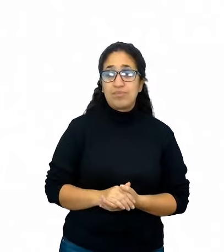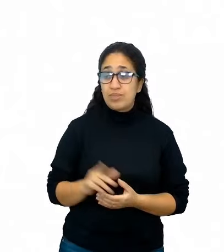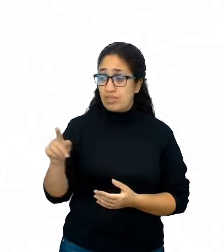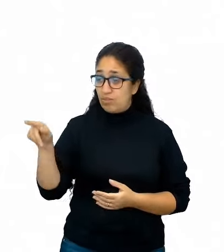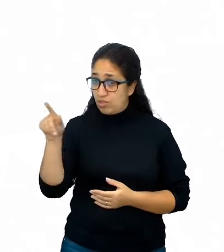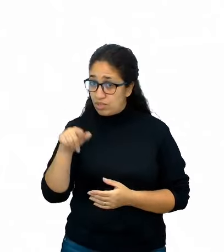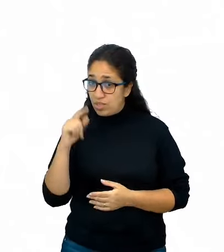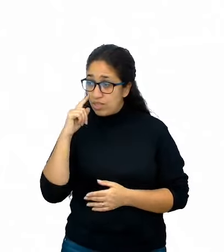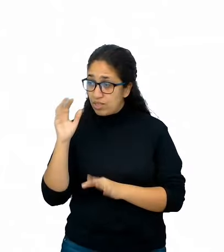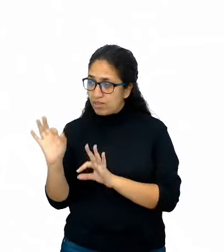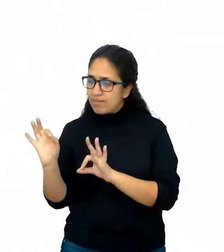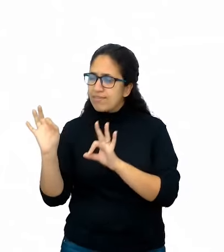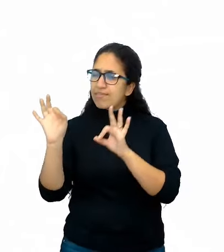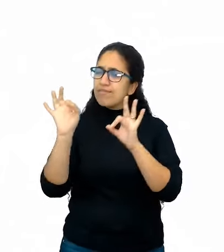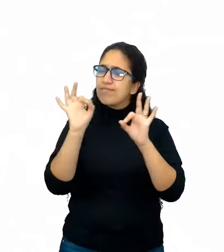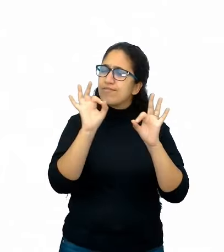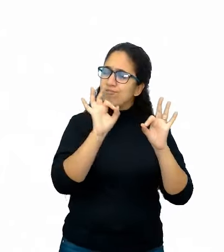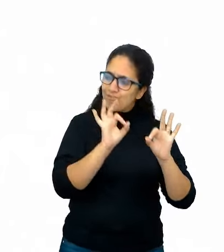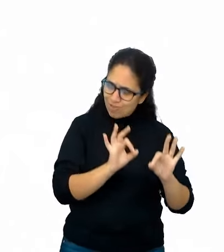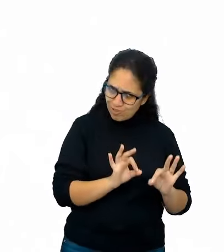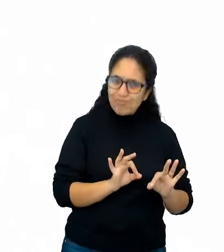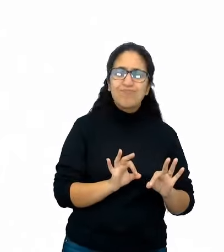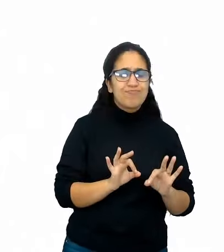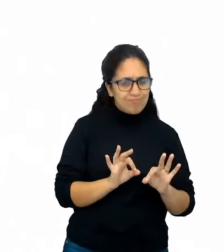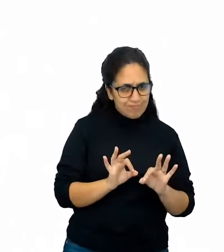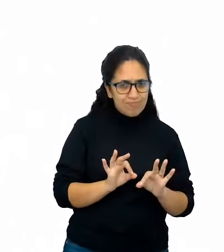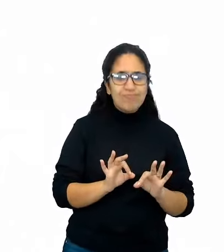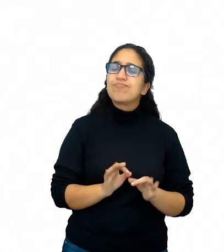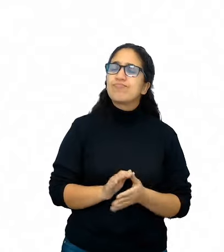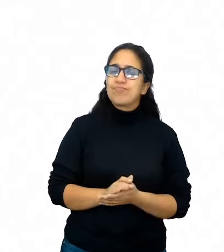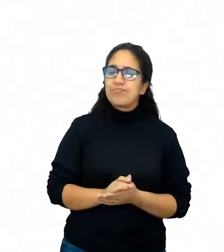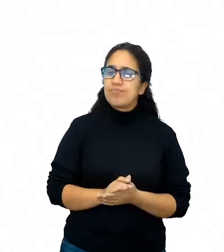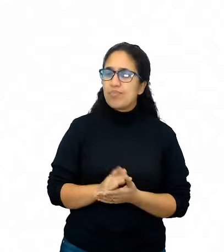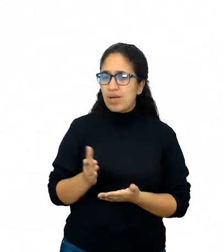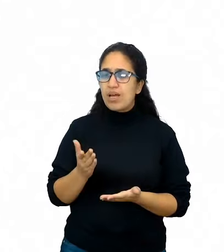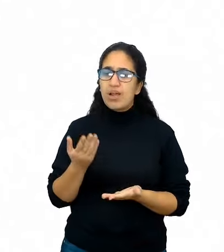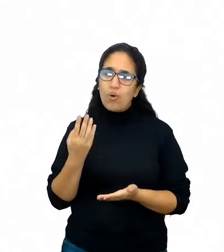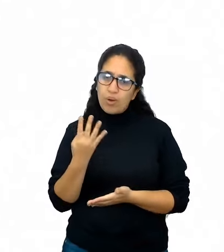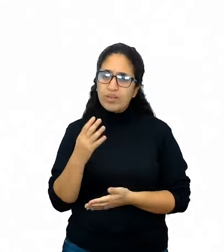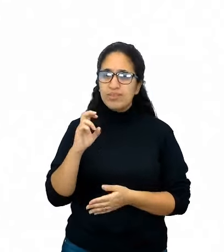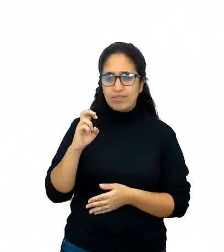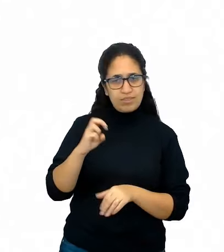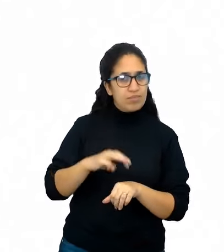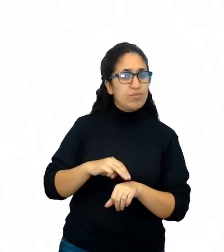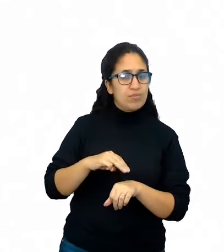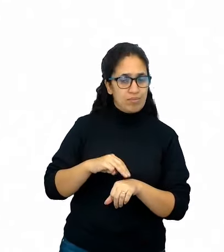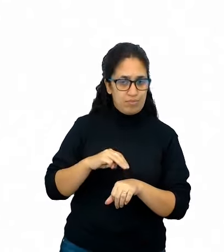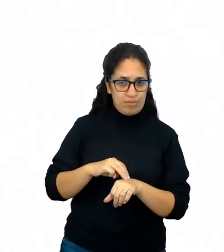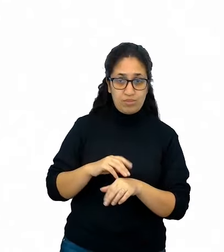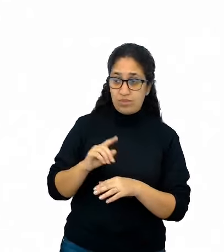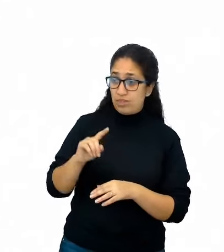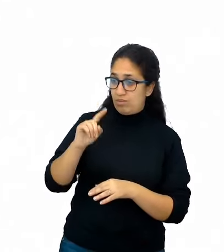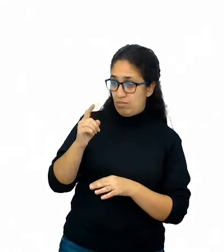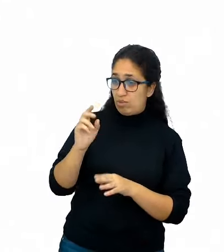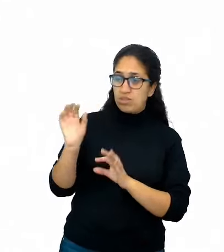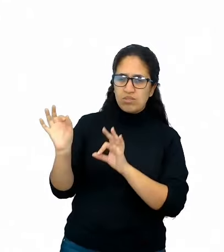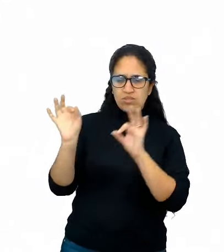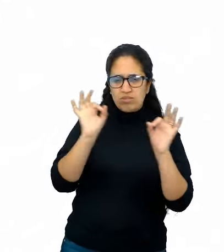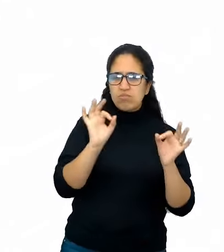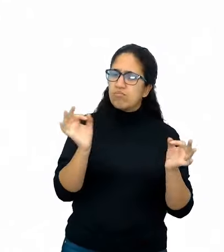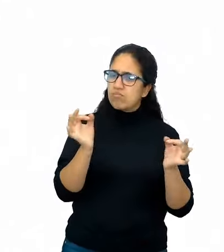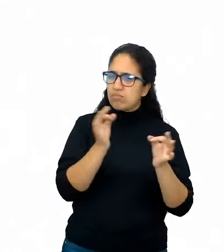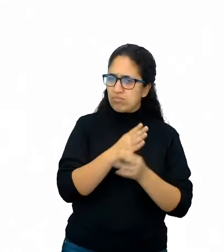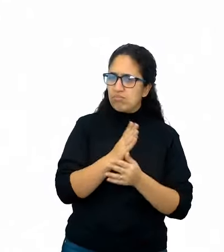deverão assistir às gravações das formações, que terão 45 minutos. Após assistirem à